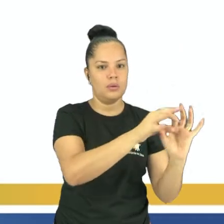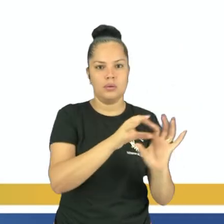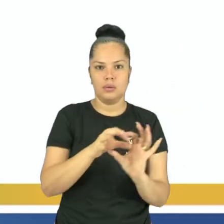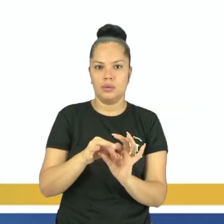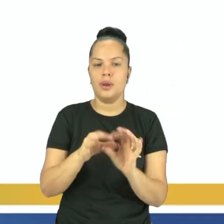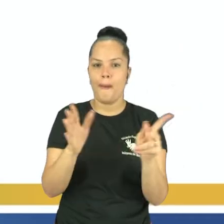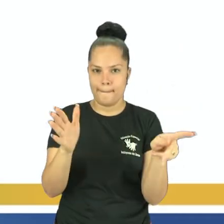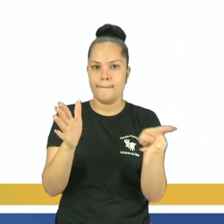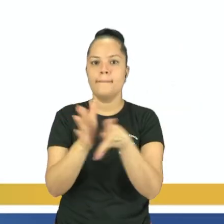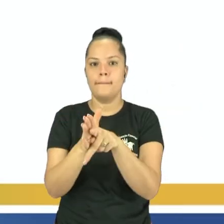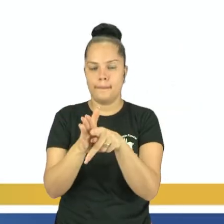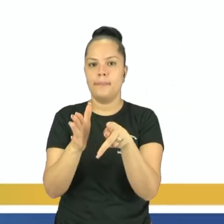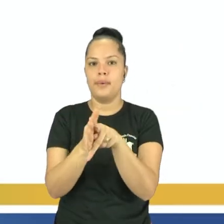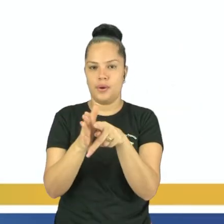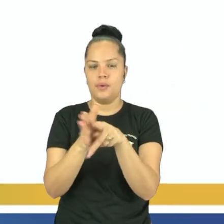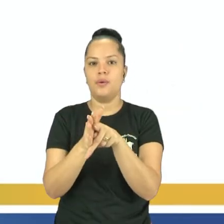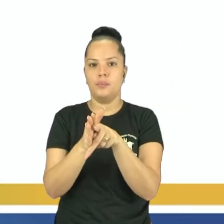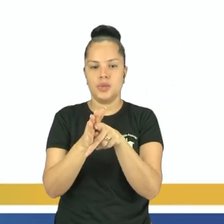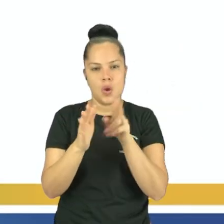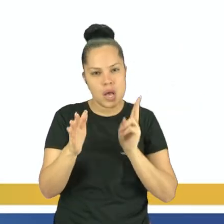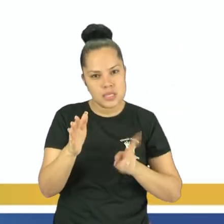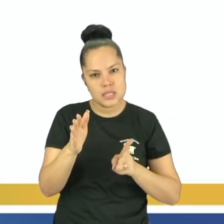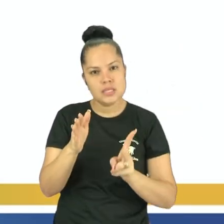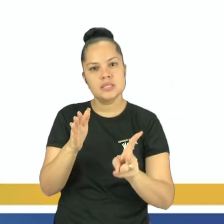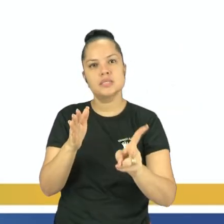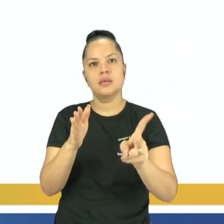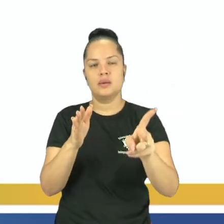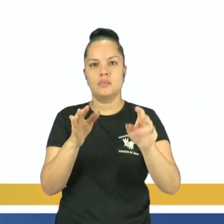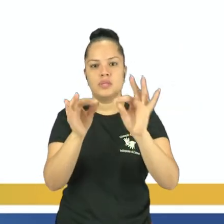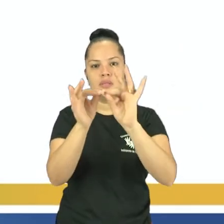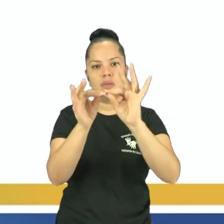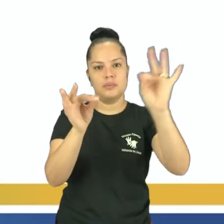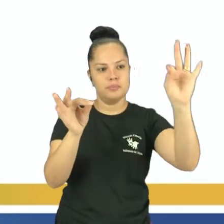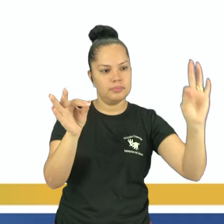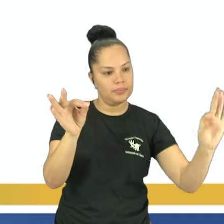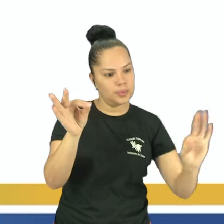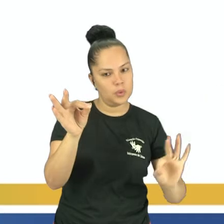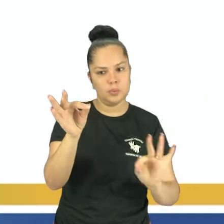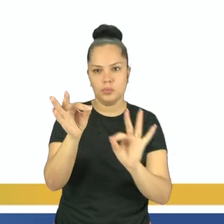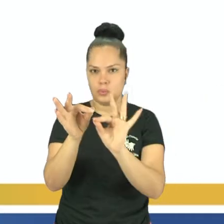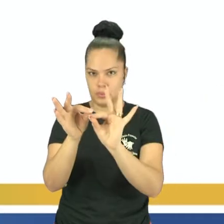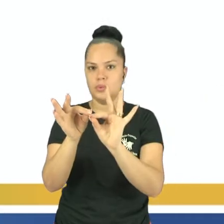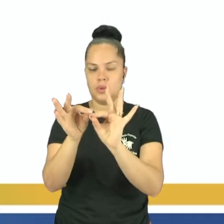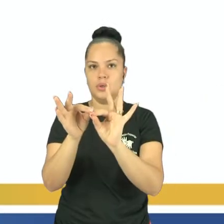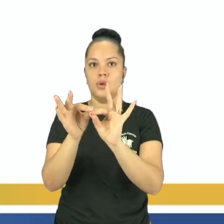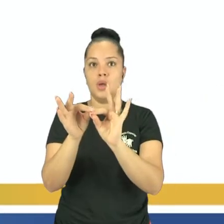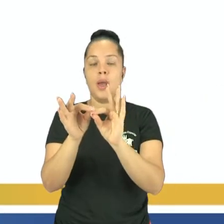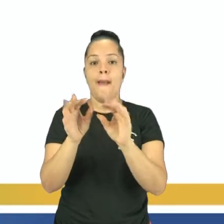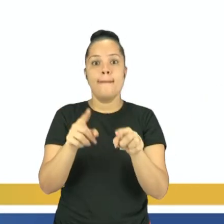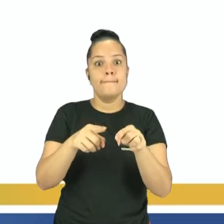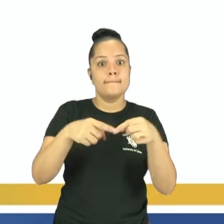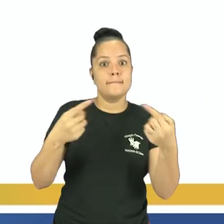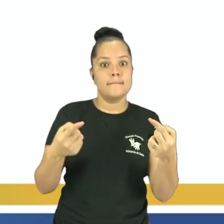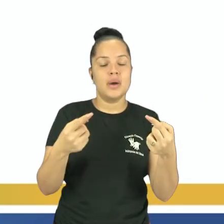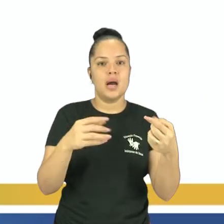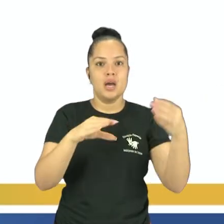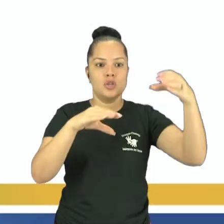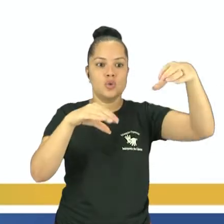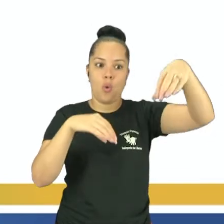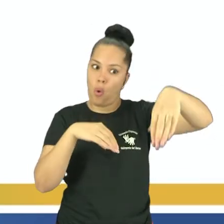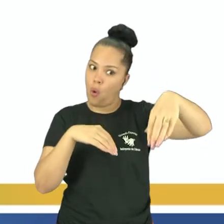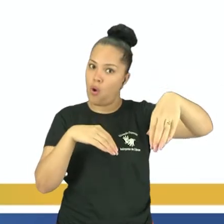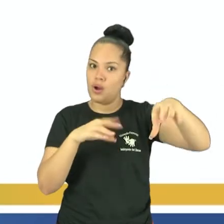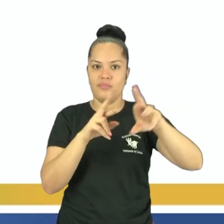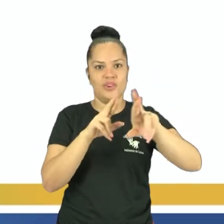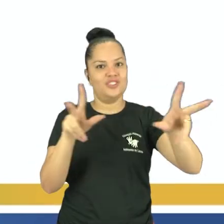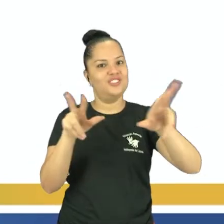poligonal, né, ela vai ficar totalmente inserida nessa região, tá? Então, já nos polígonos côncavos, observe aí que isso não